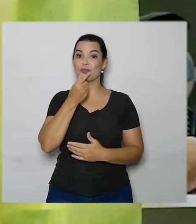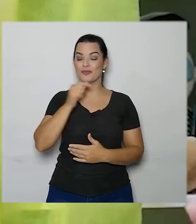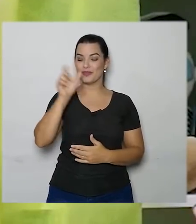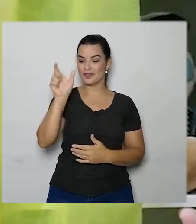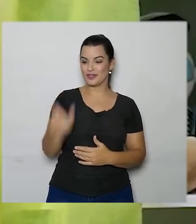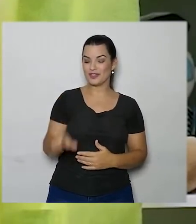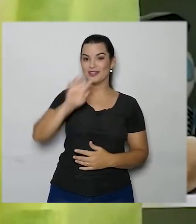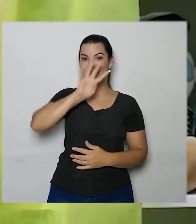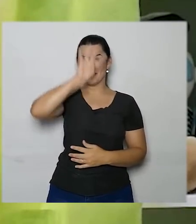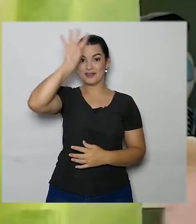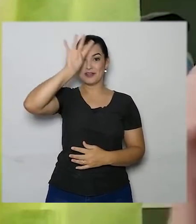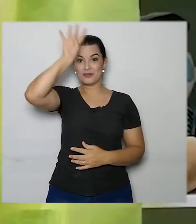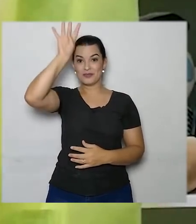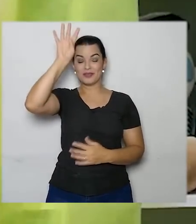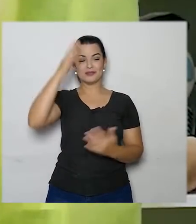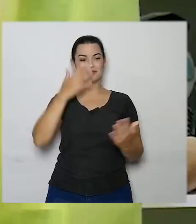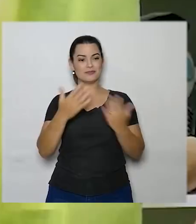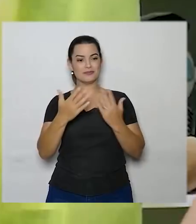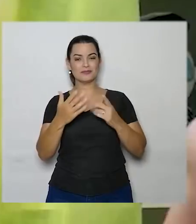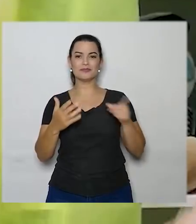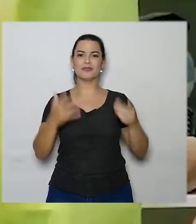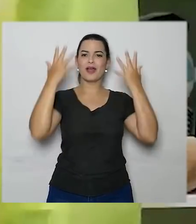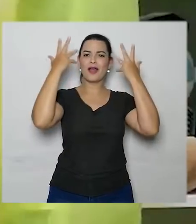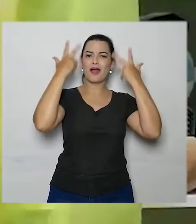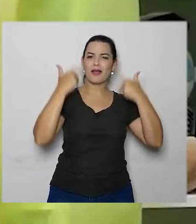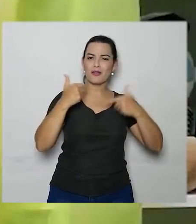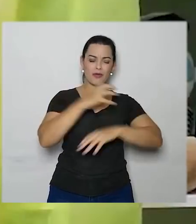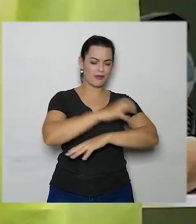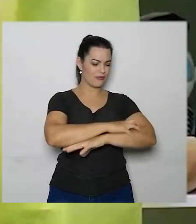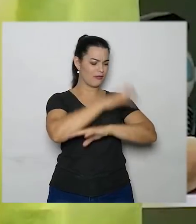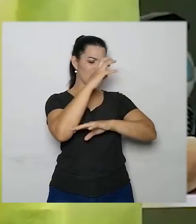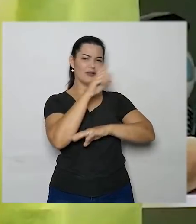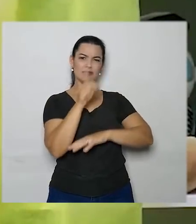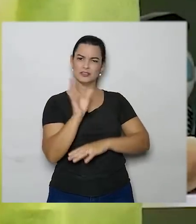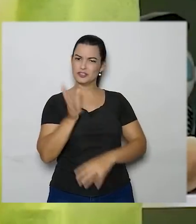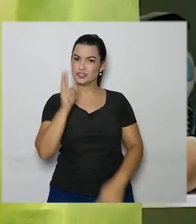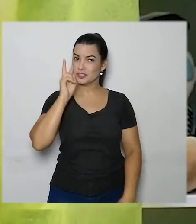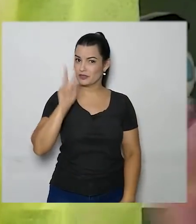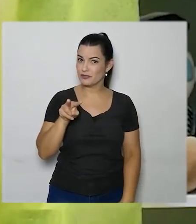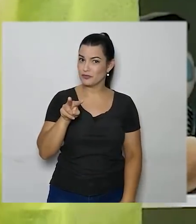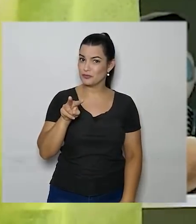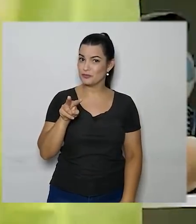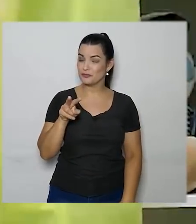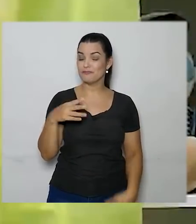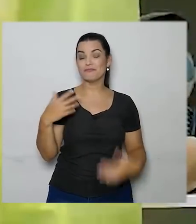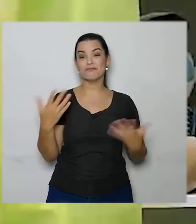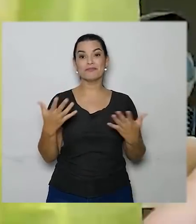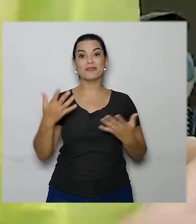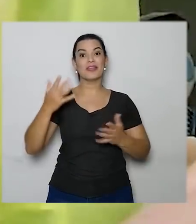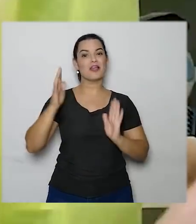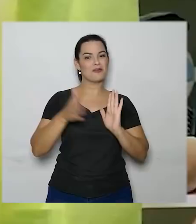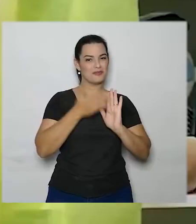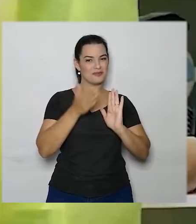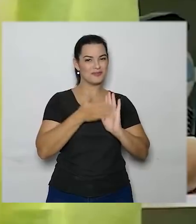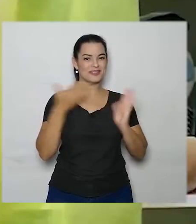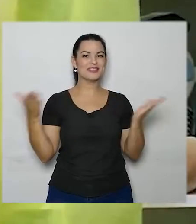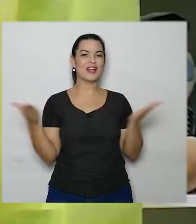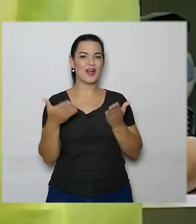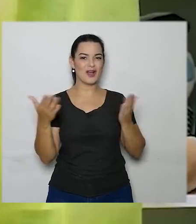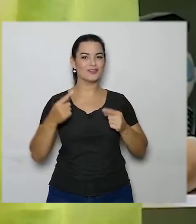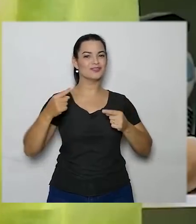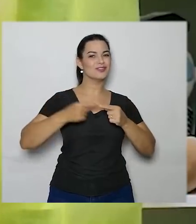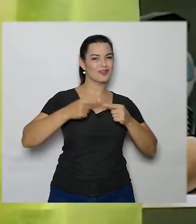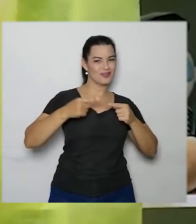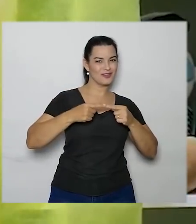com o animal porco-espinho. Mas será que você já viu um porco-espinho? A nossa proposta de hoje tem tudo a ver